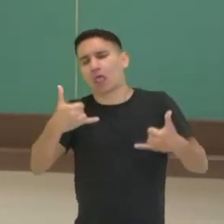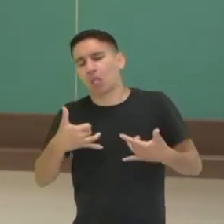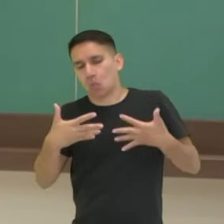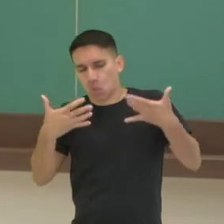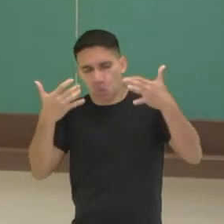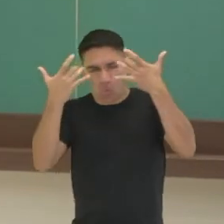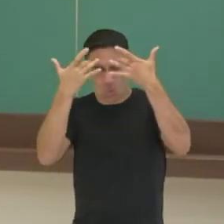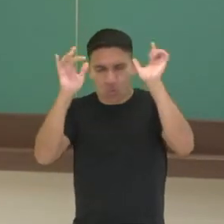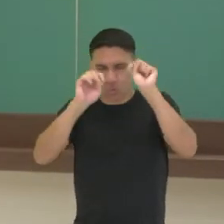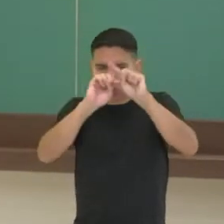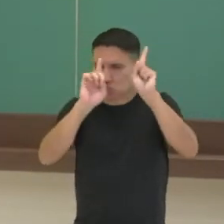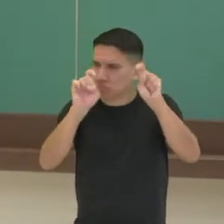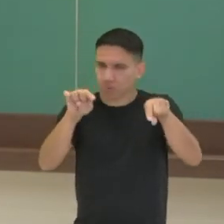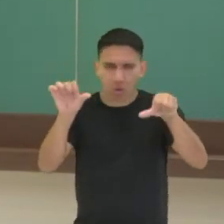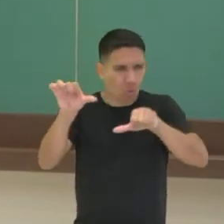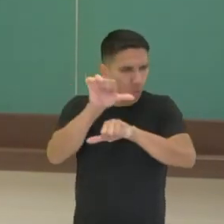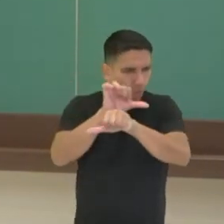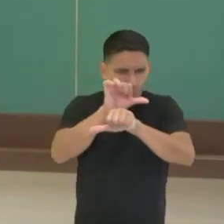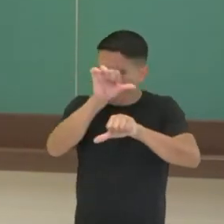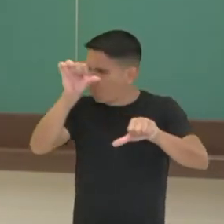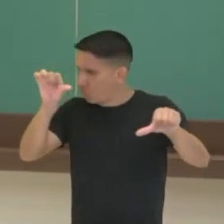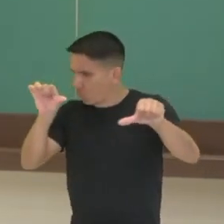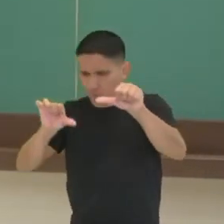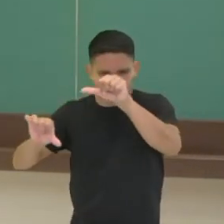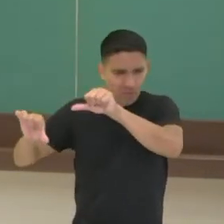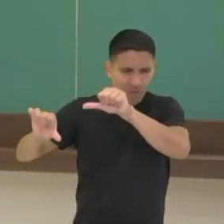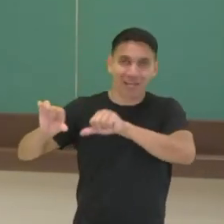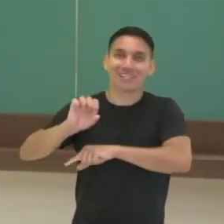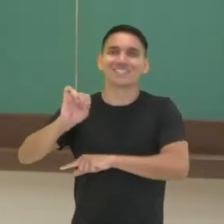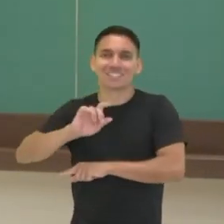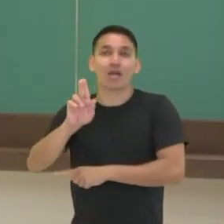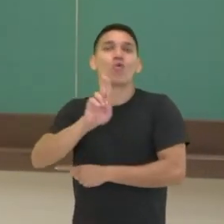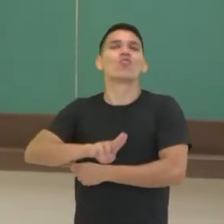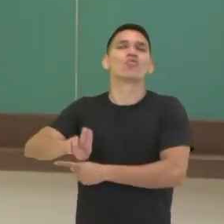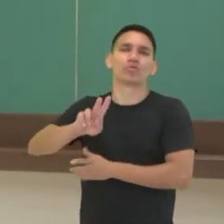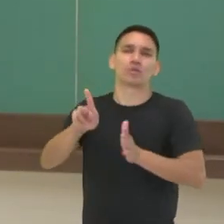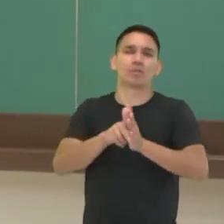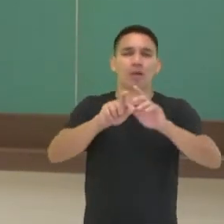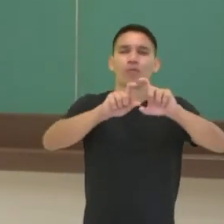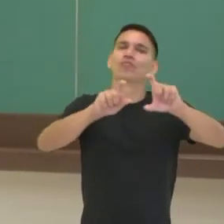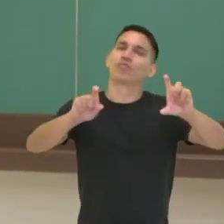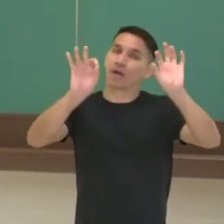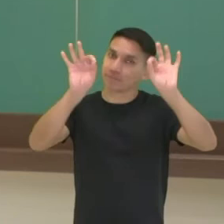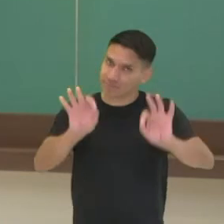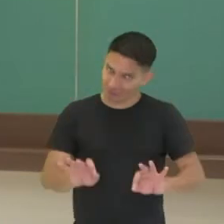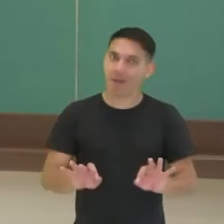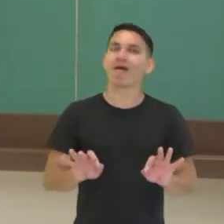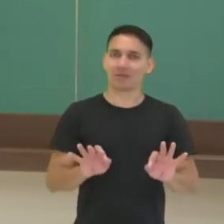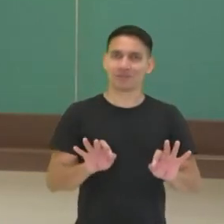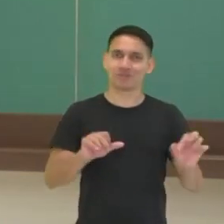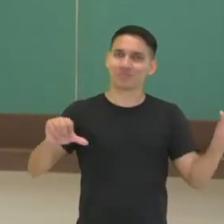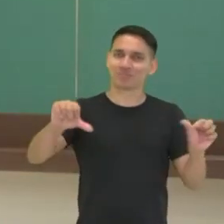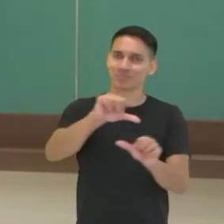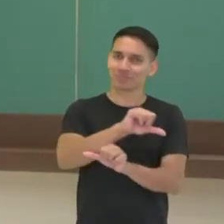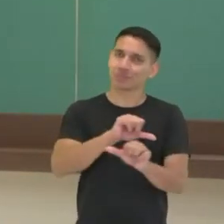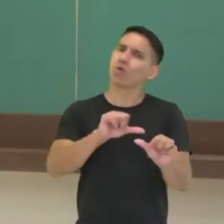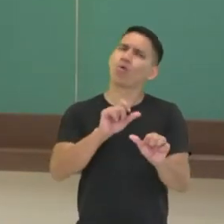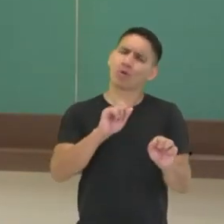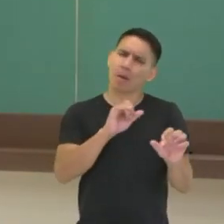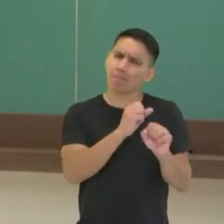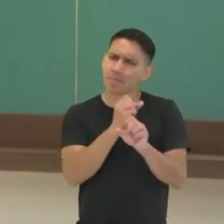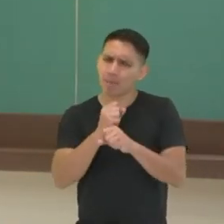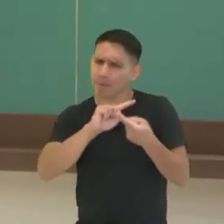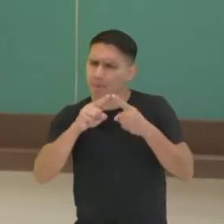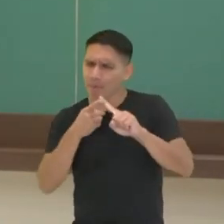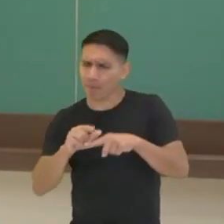eu permutei, que eu troquei. Então, se eu usar a formulazinha, que é a fórmula da permutação, o cálculo é muito mais